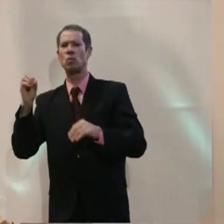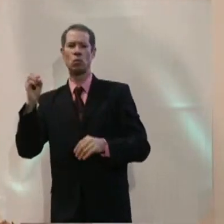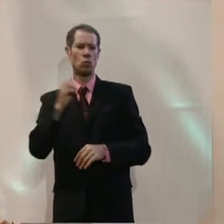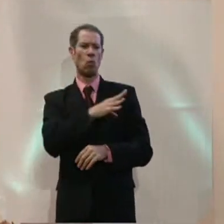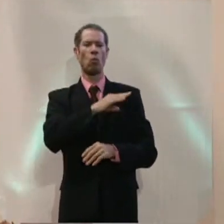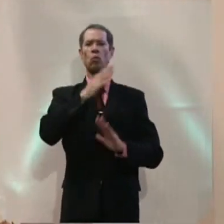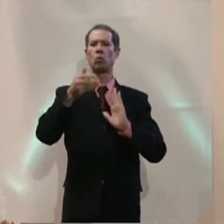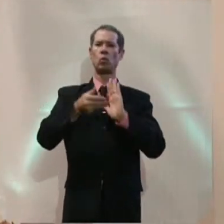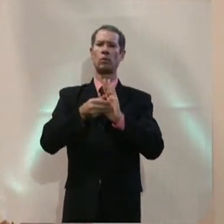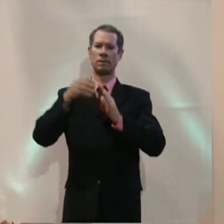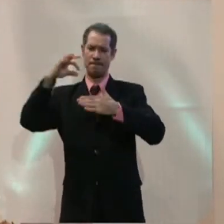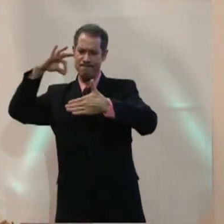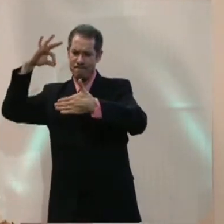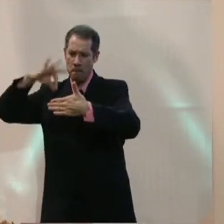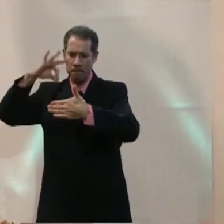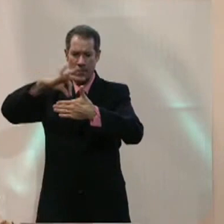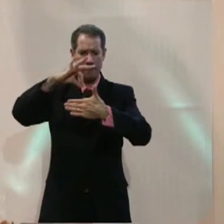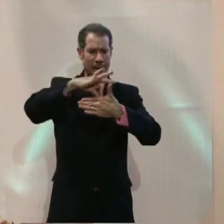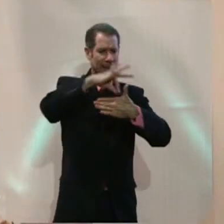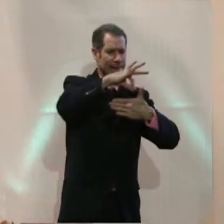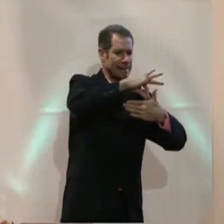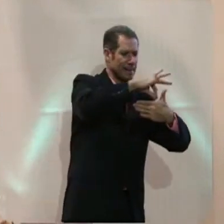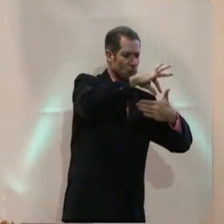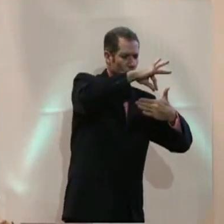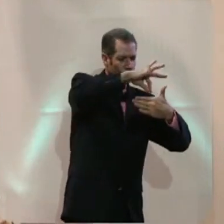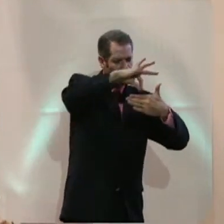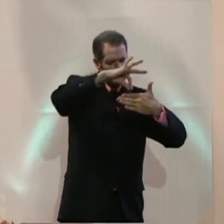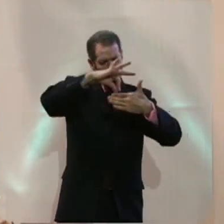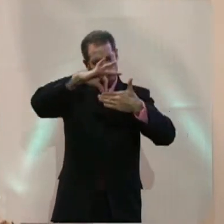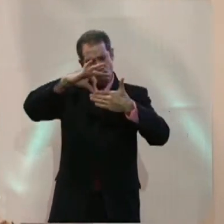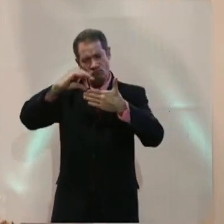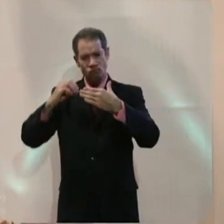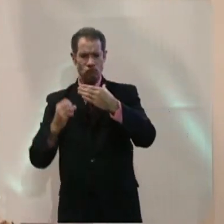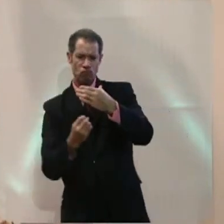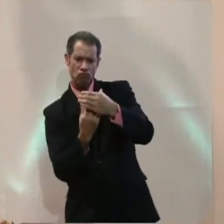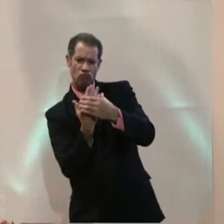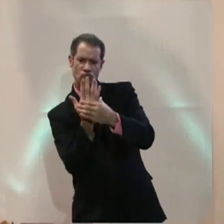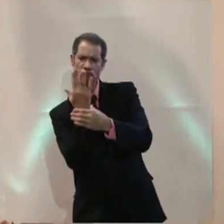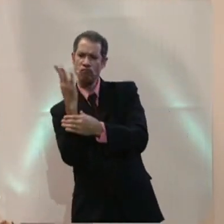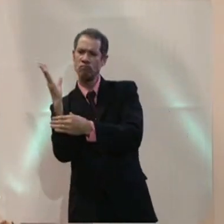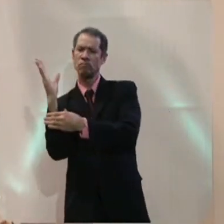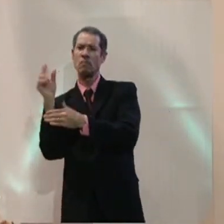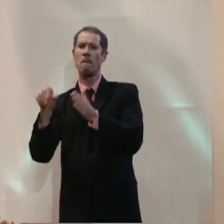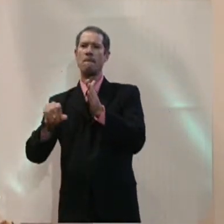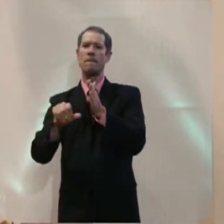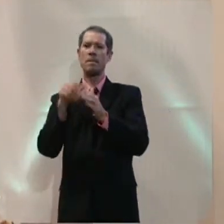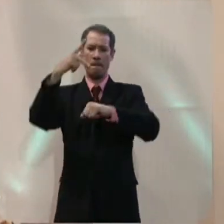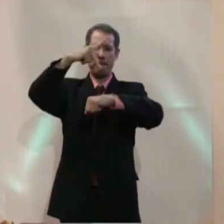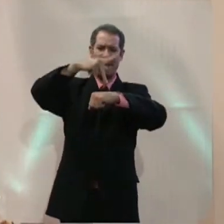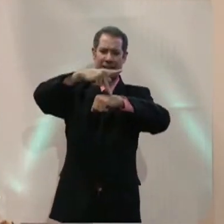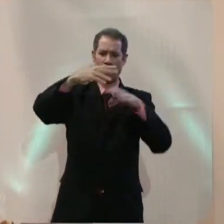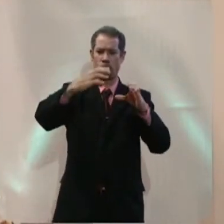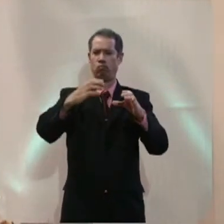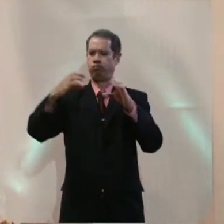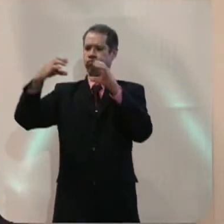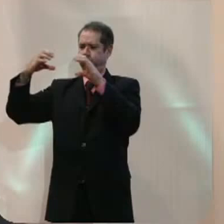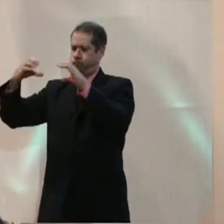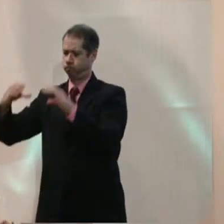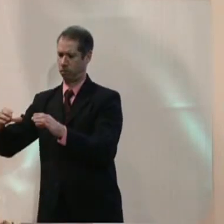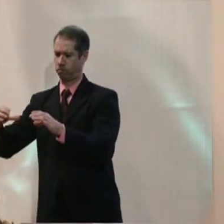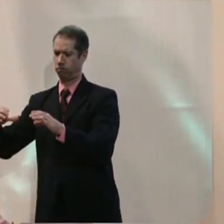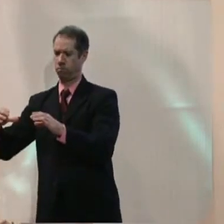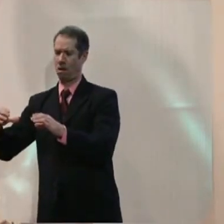você esteja plantando de novo uma semente. Talvez você esteja colocando uma primeira pedra em tudo que